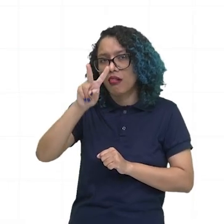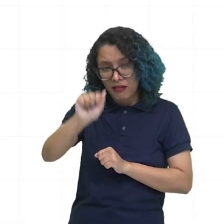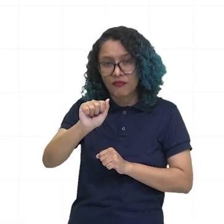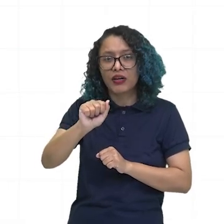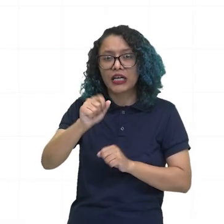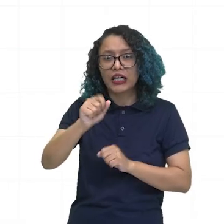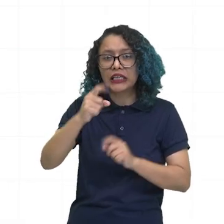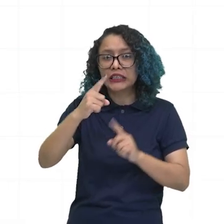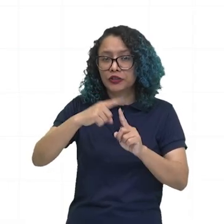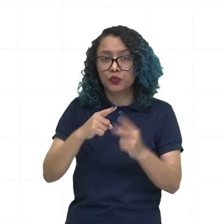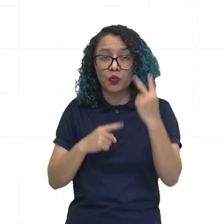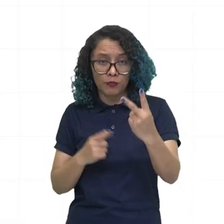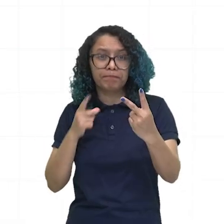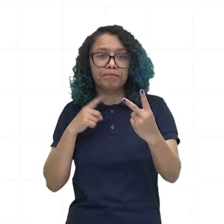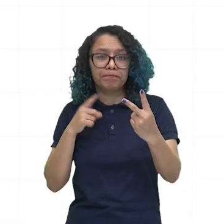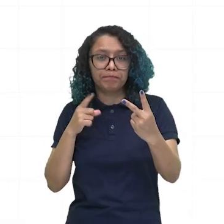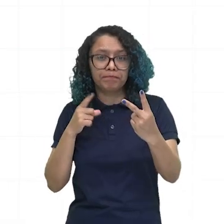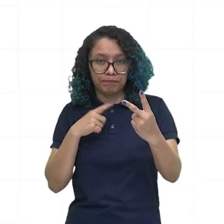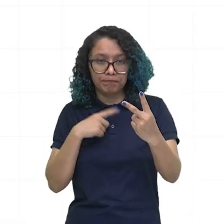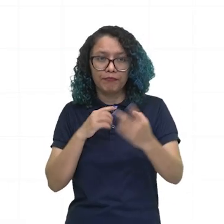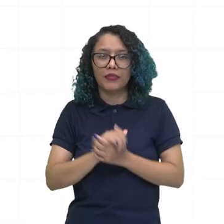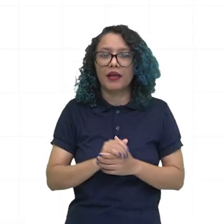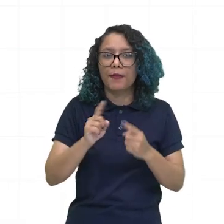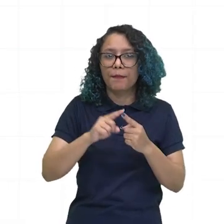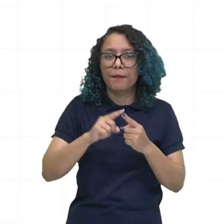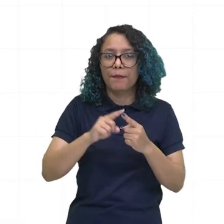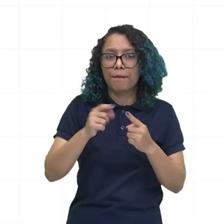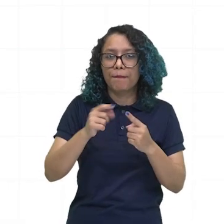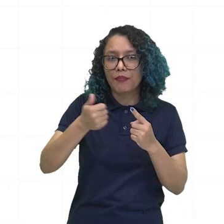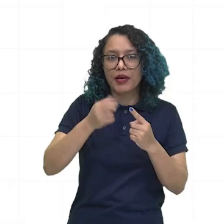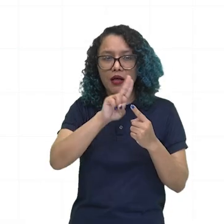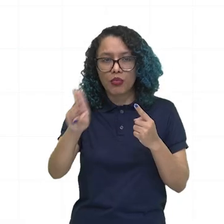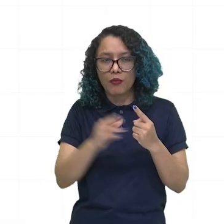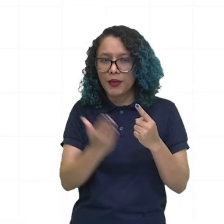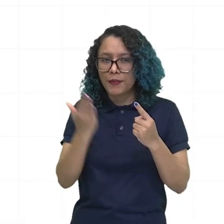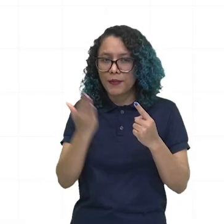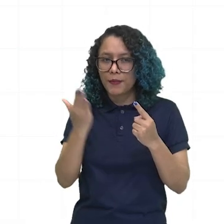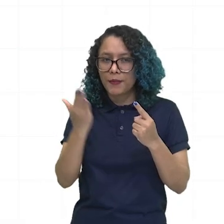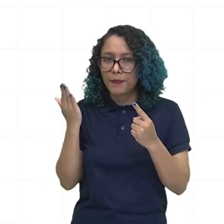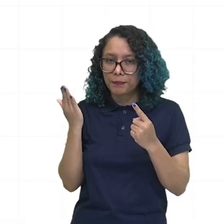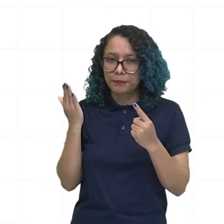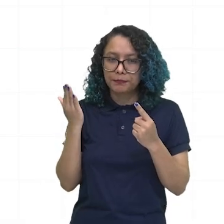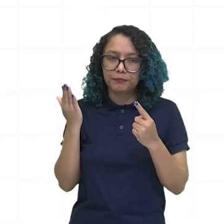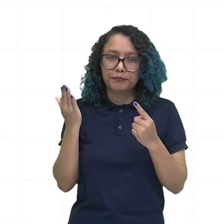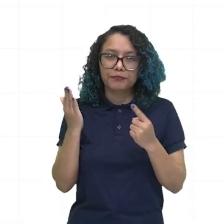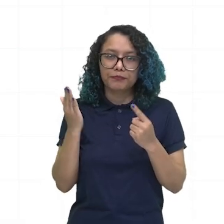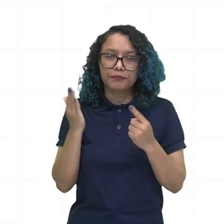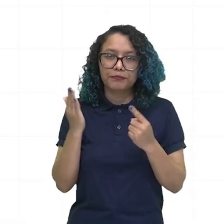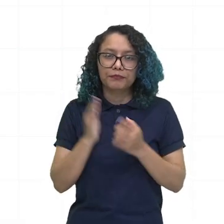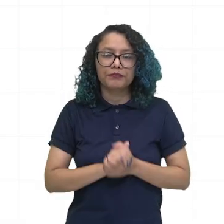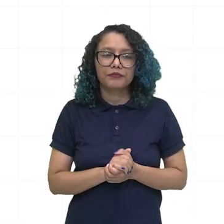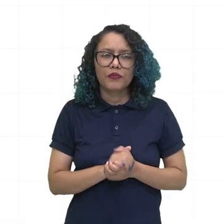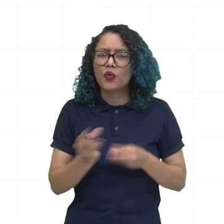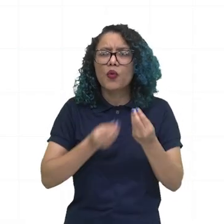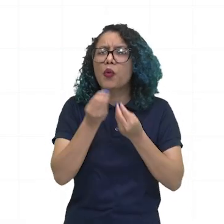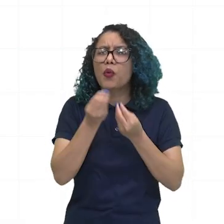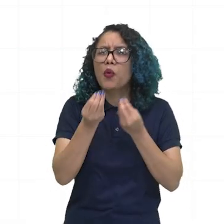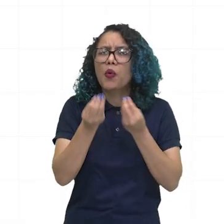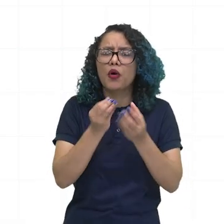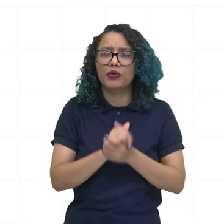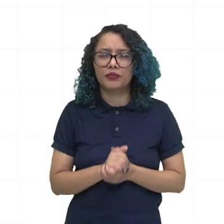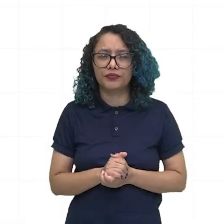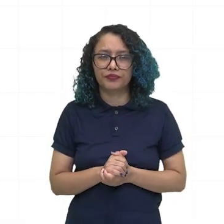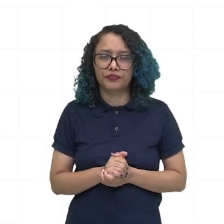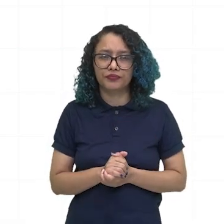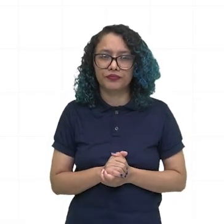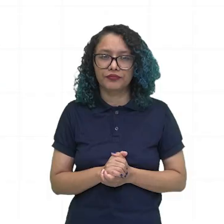2 tipos. Nós temos as ígneas intrusivas ou plutônicas, que são formadas a partir